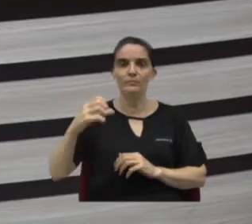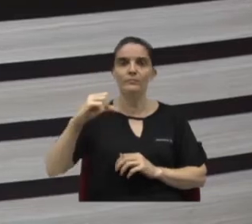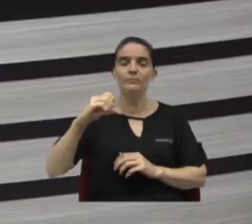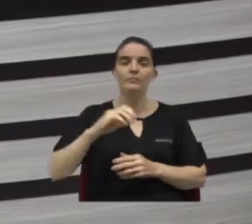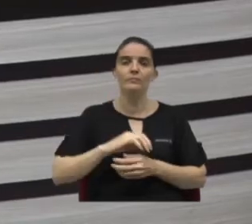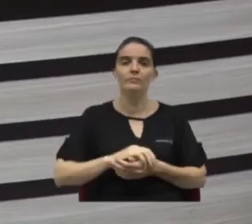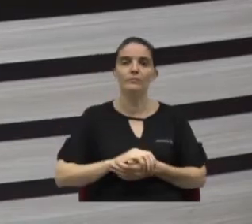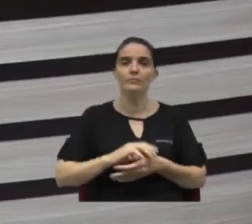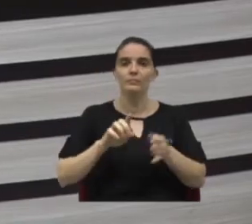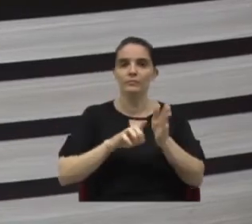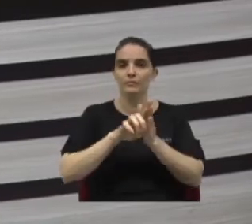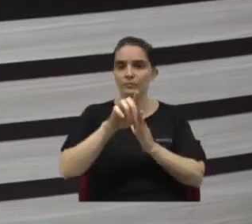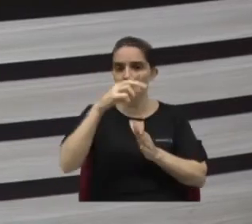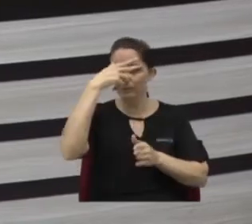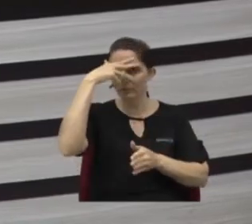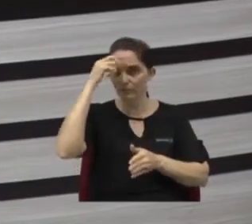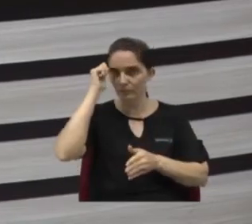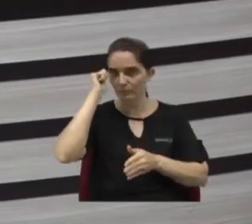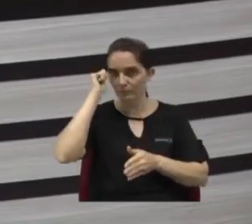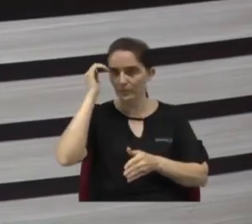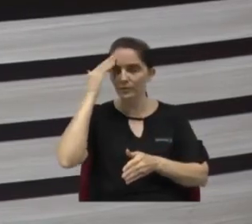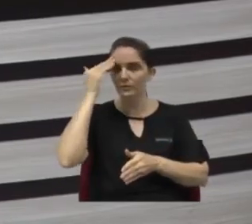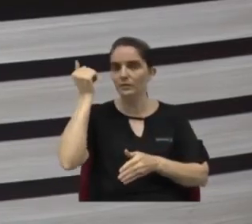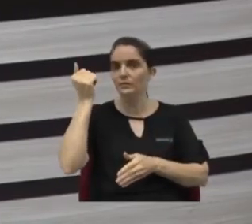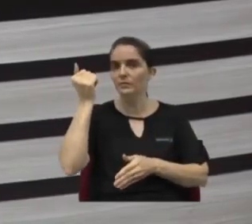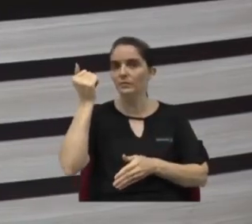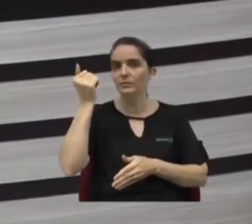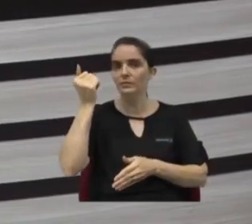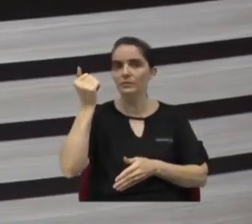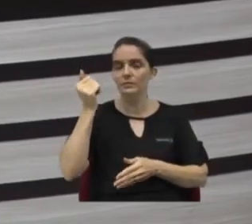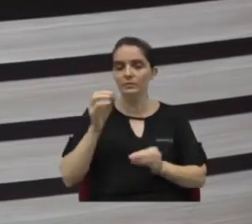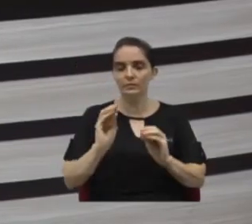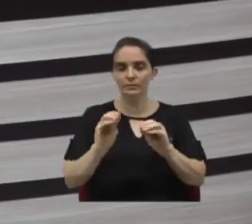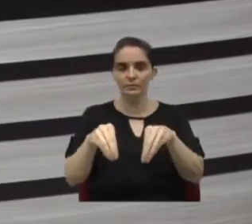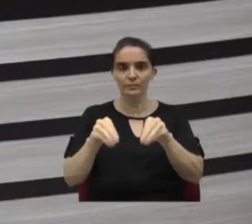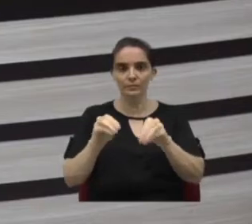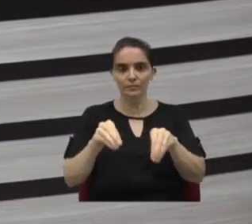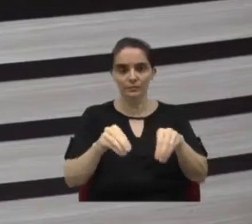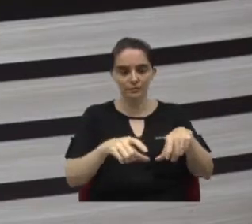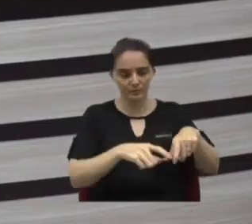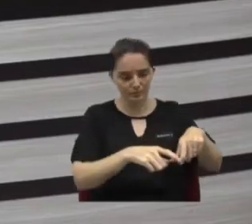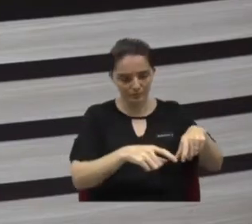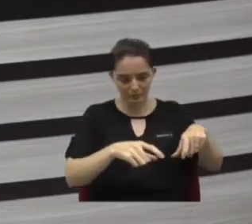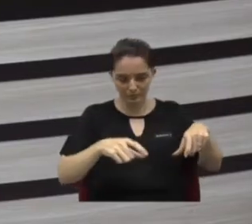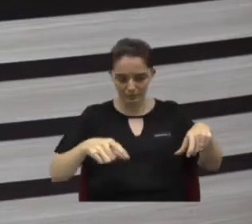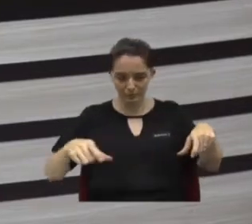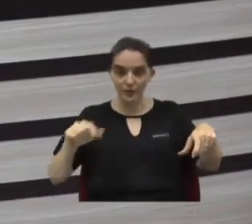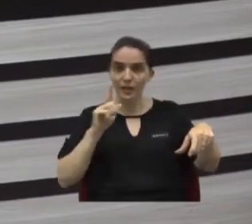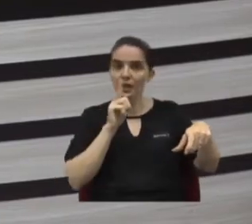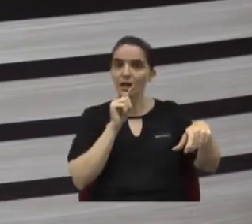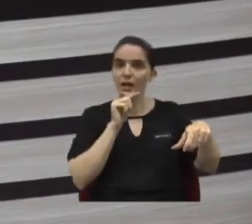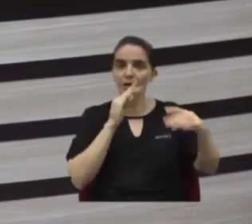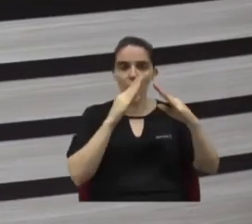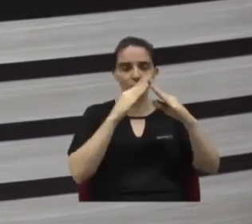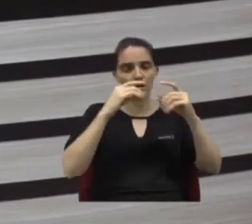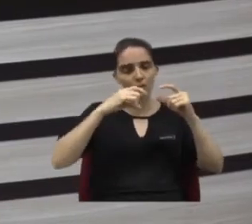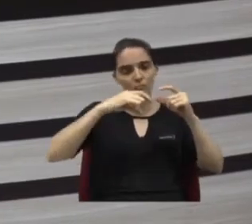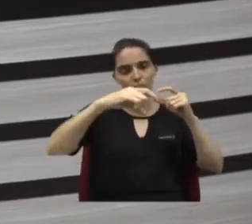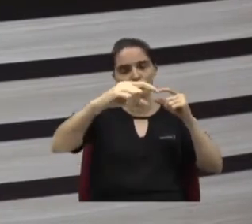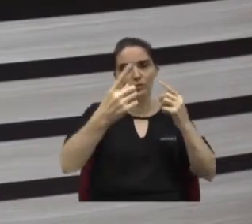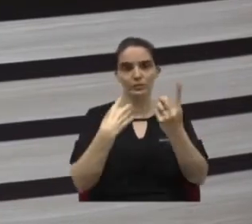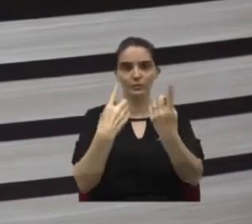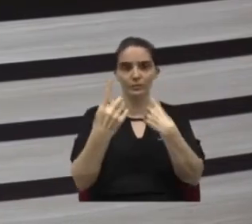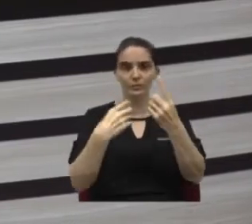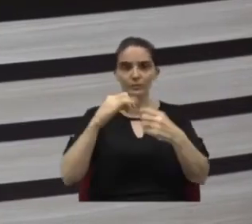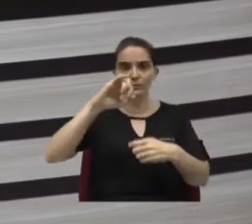75/2019. Requer ao Poder Executivo informações sobre a instalação de canaleta de escoamento de água na rua Júlio